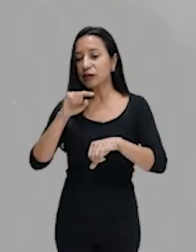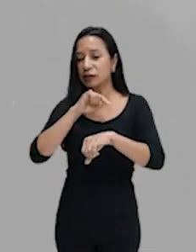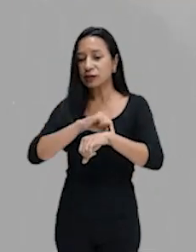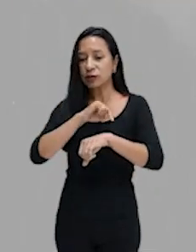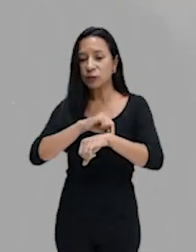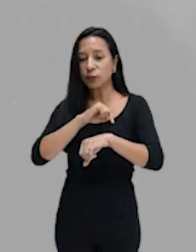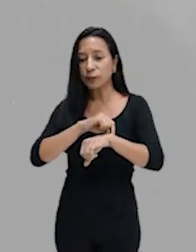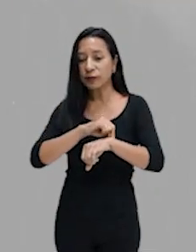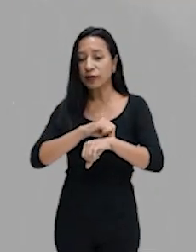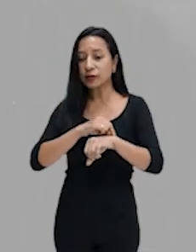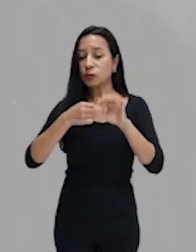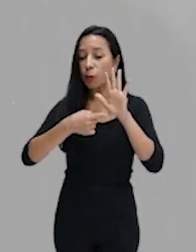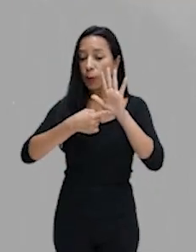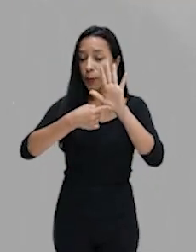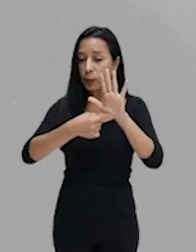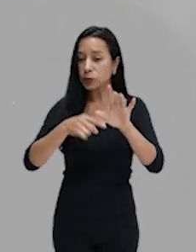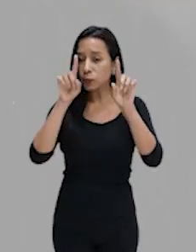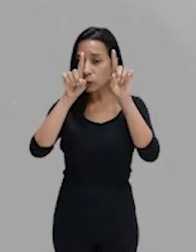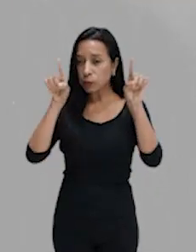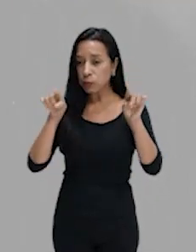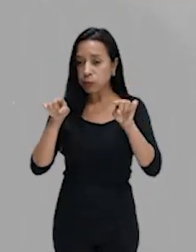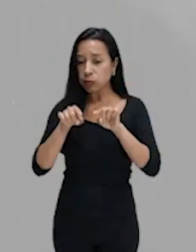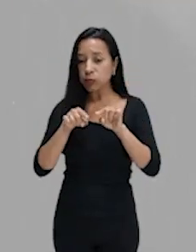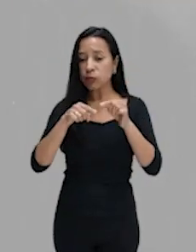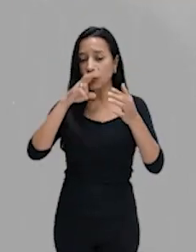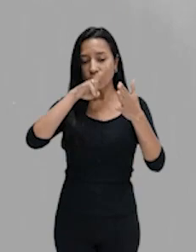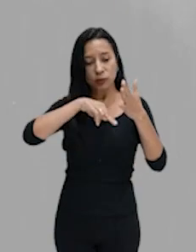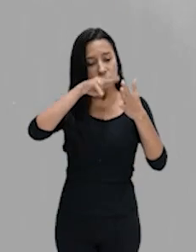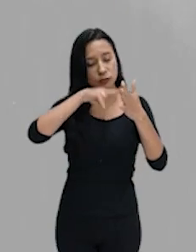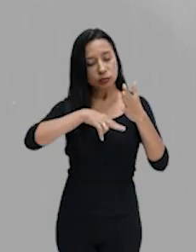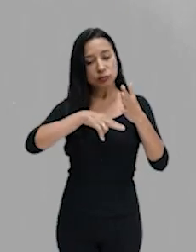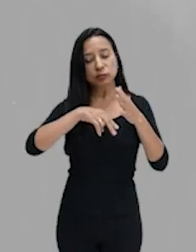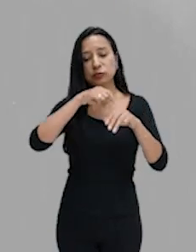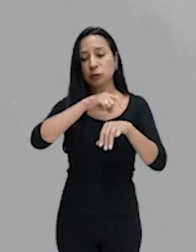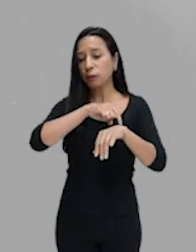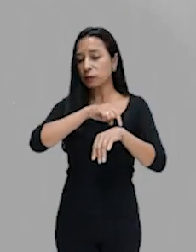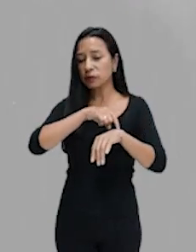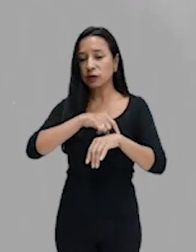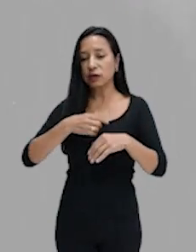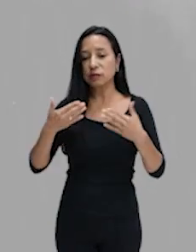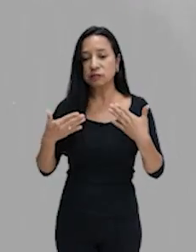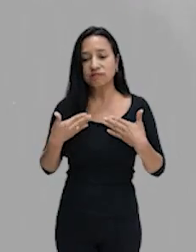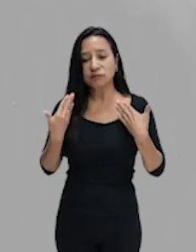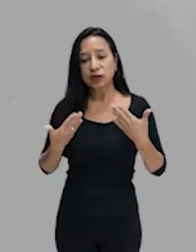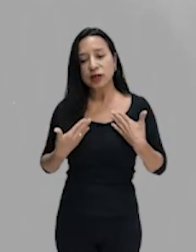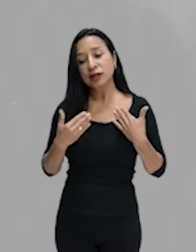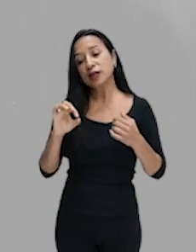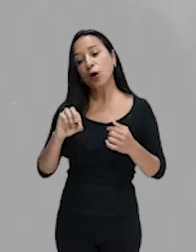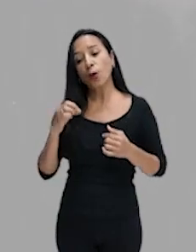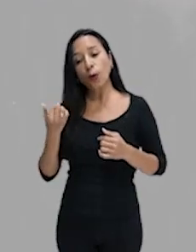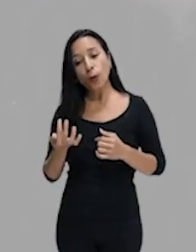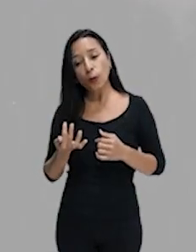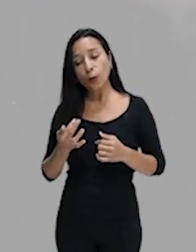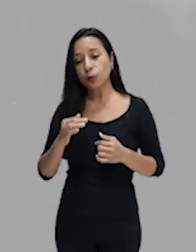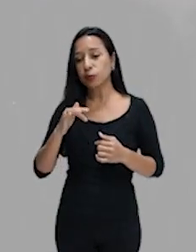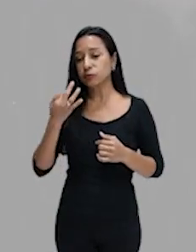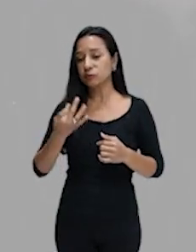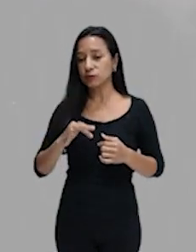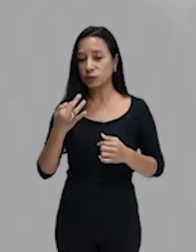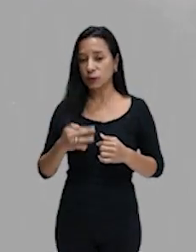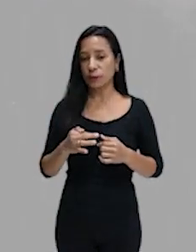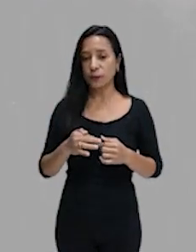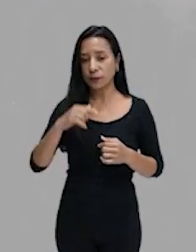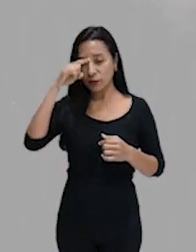foi retratado por ela, né? Seja os momentos de alegria, seja os momentos de dor, e tiveram muitas. Então,